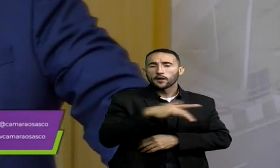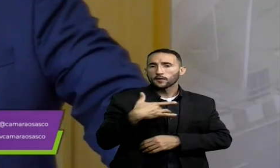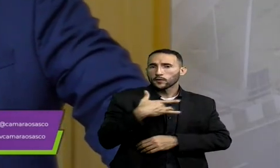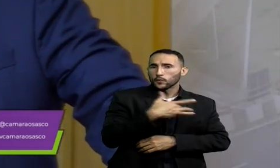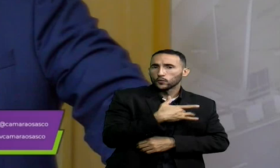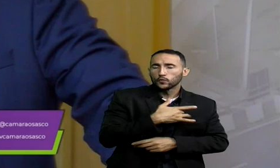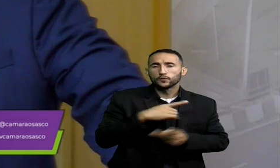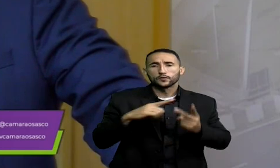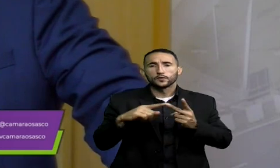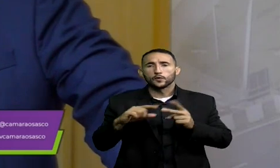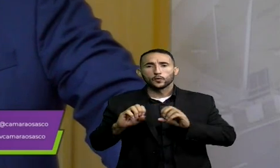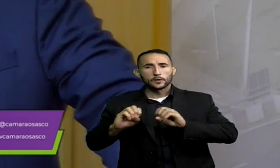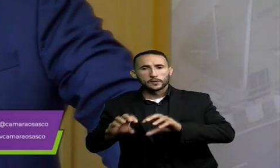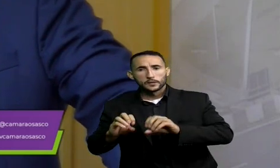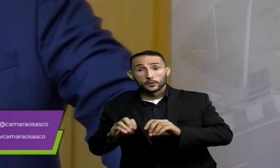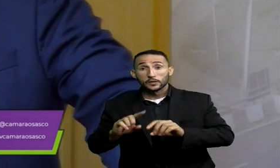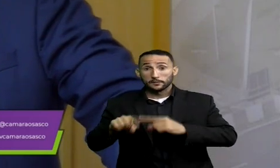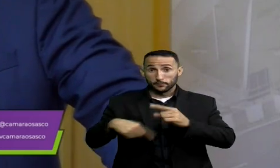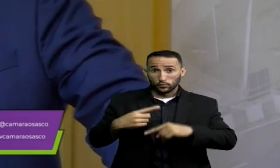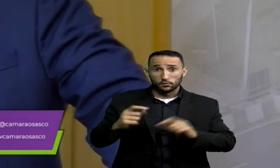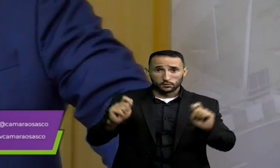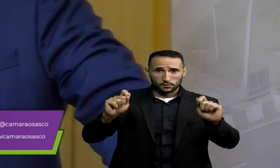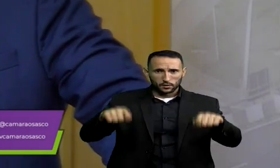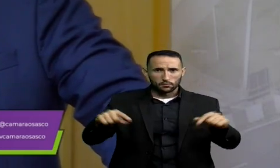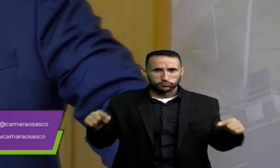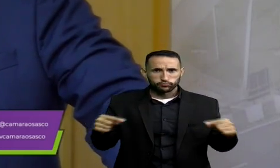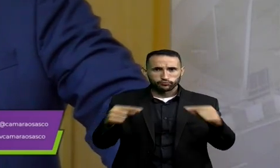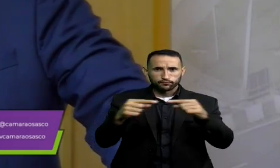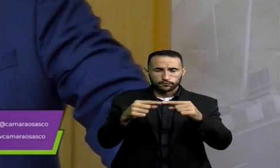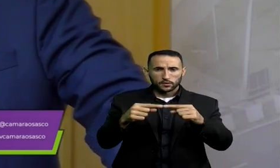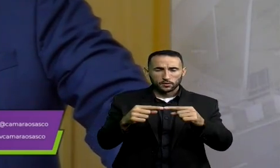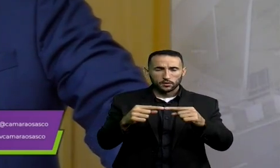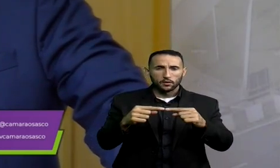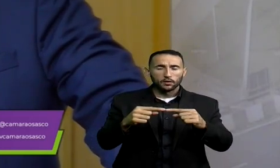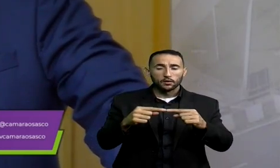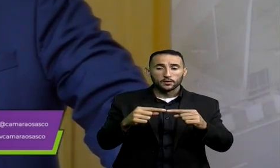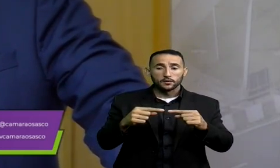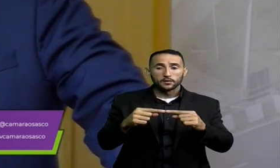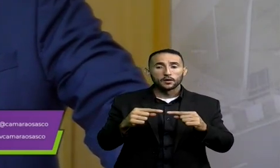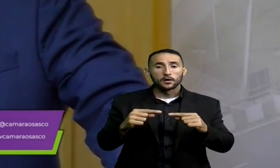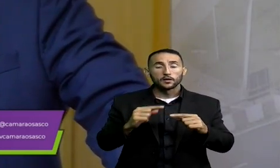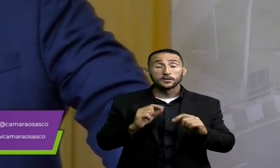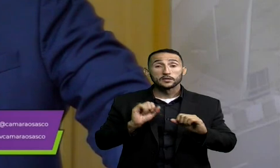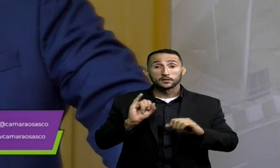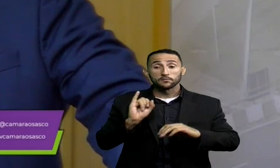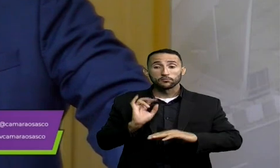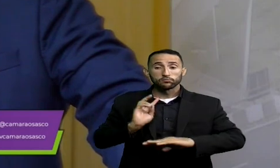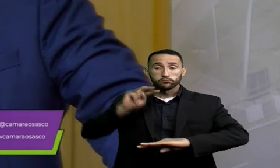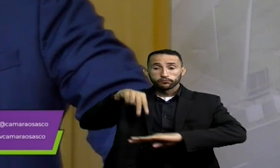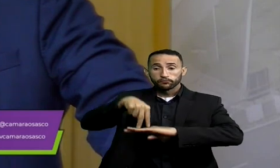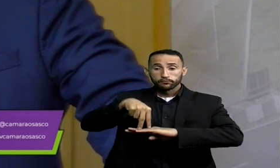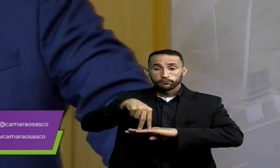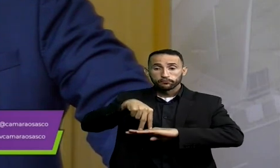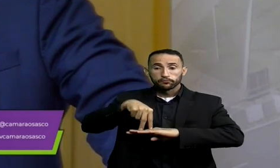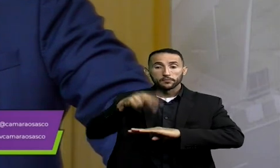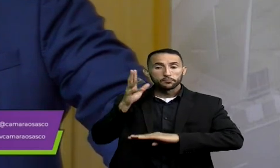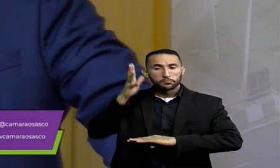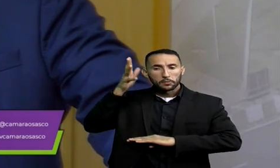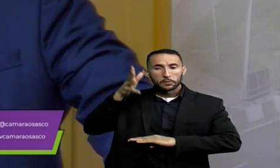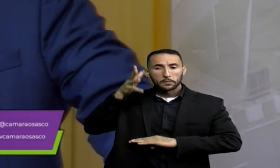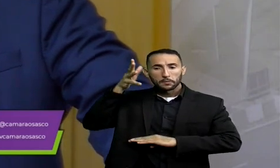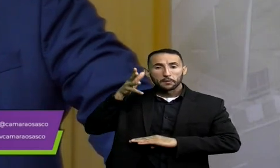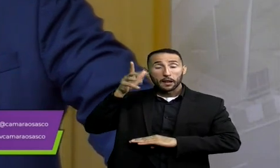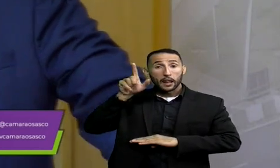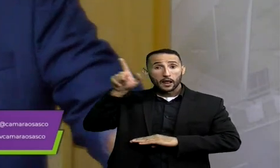momento que ele tiver momento oportuno que ele tiver na Tribuna na